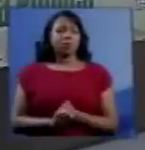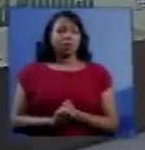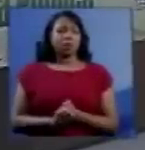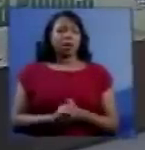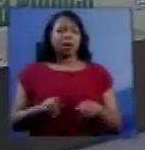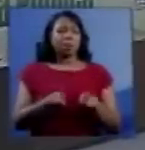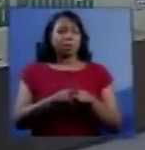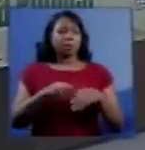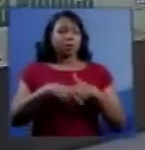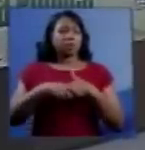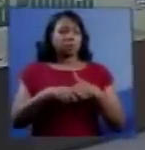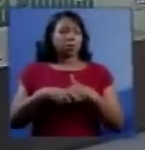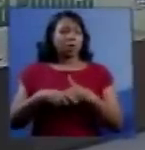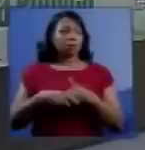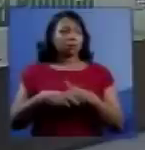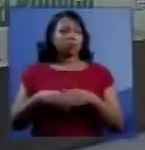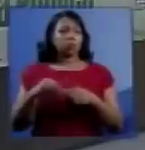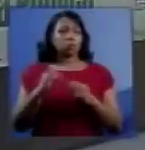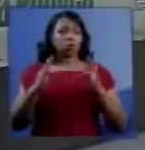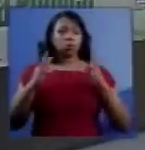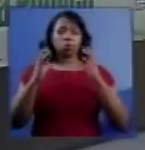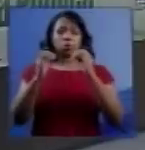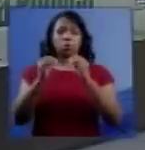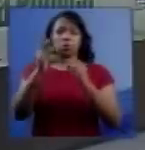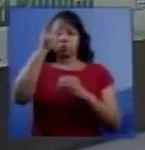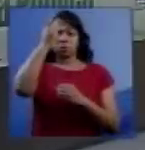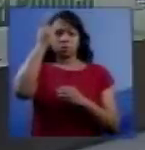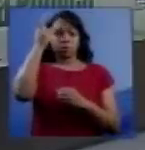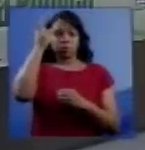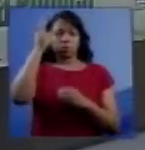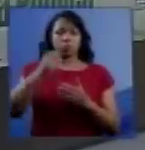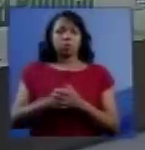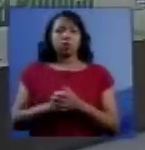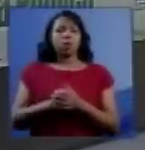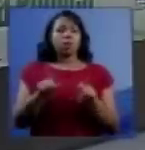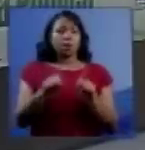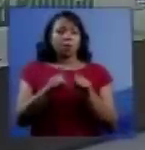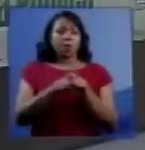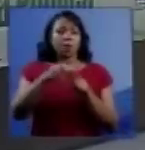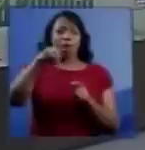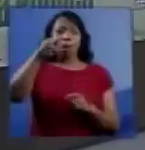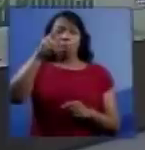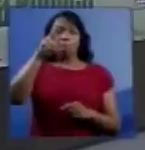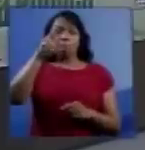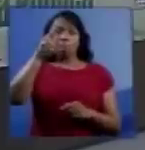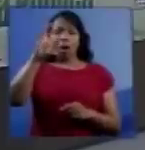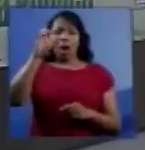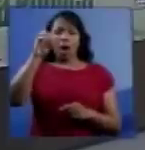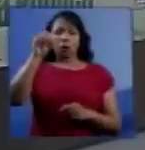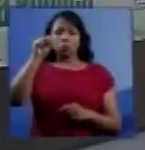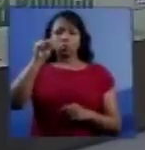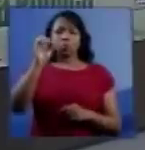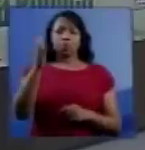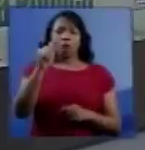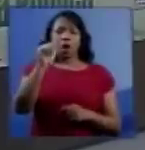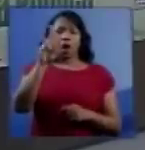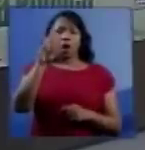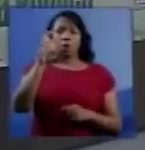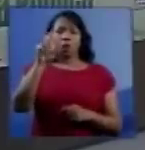saudar a a todos ao Senhor ministro marco Aurélio que é o relator da